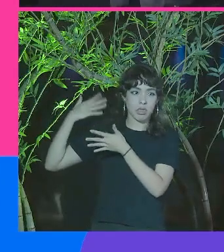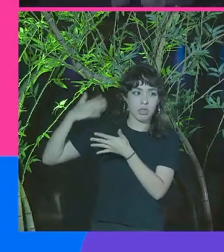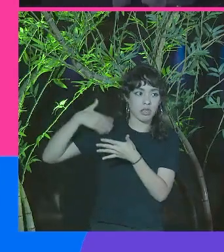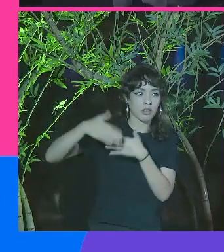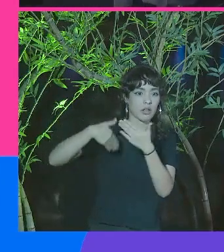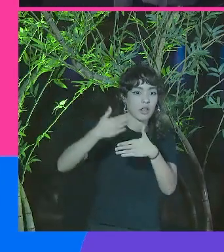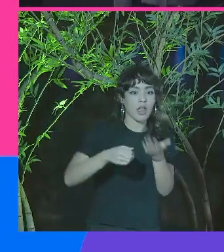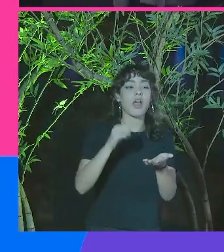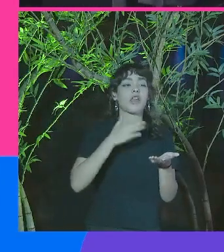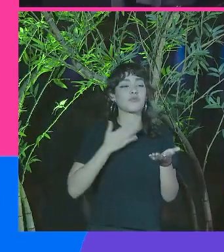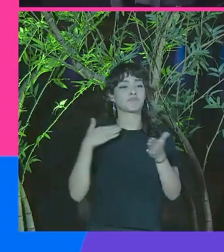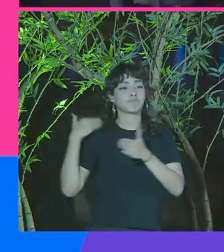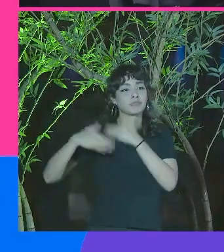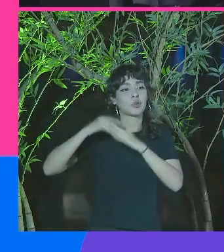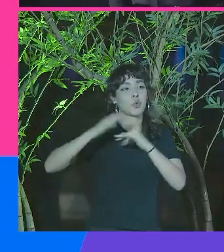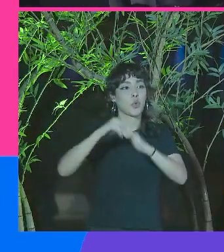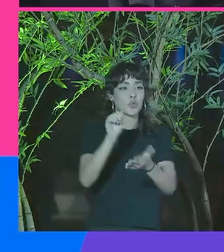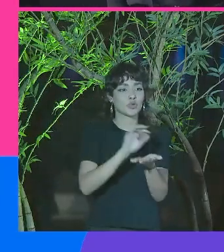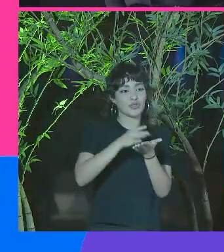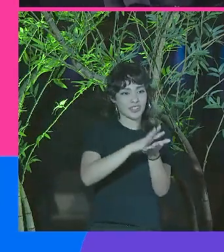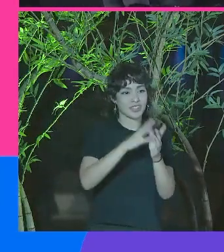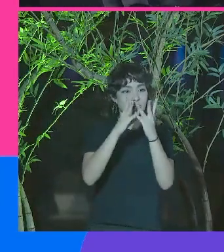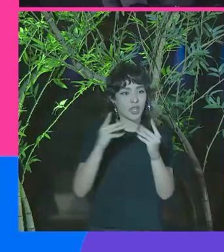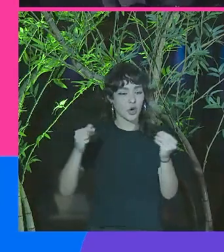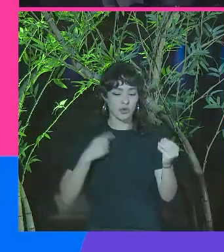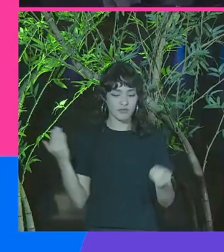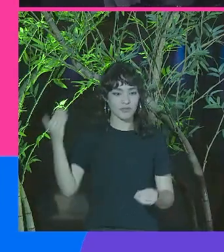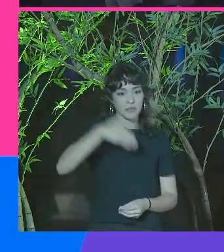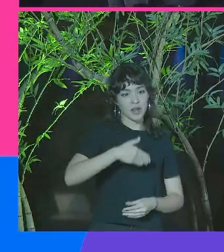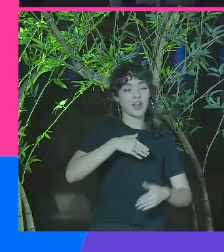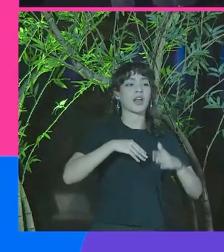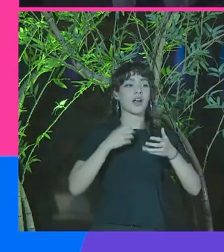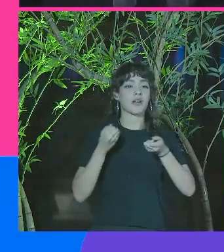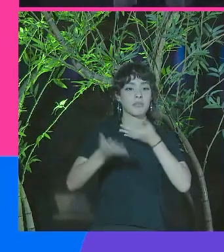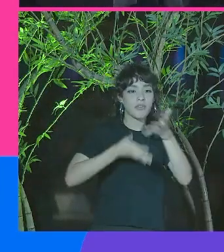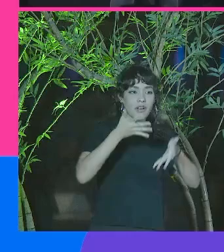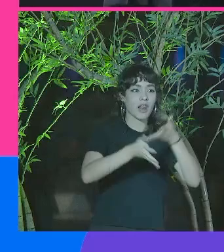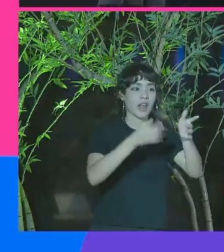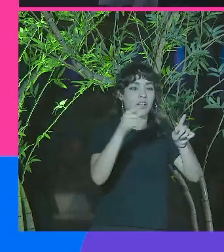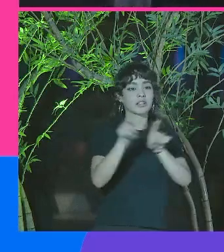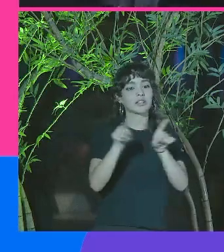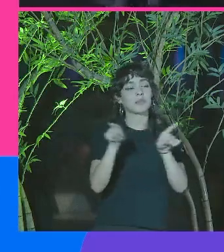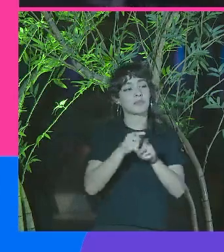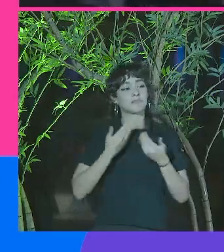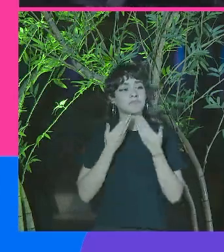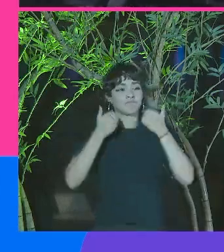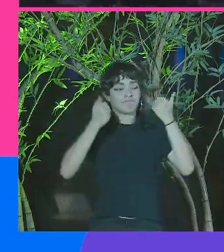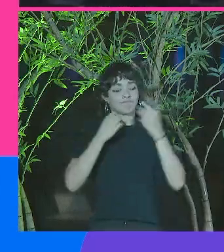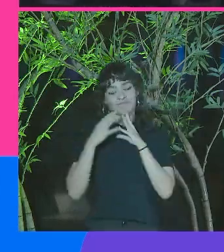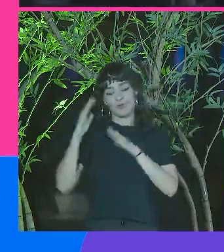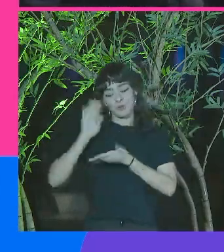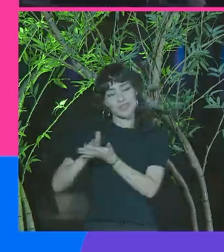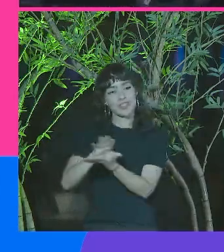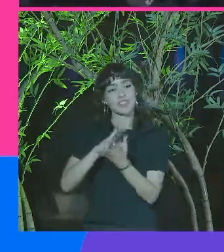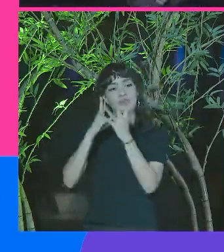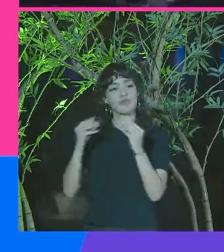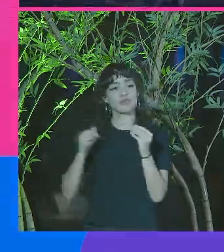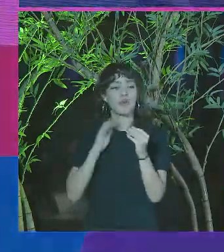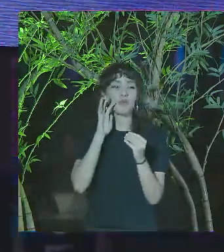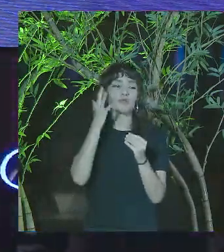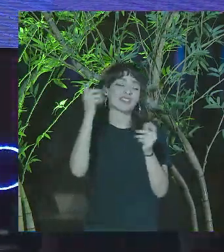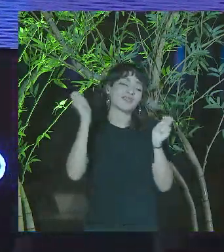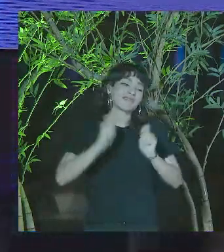possa acontecer. Vim para cá falar sobre essas coisas, melhorar os meus leucócitos para que esse Samba da Cura aconteça. E aí eu